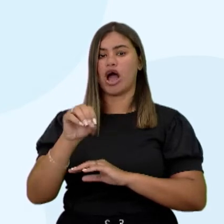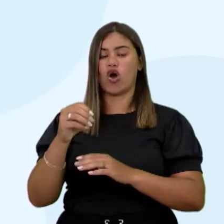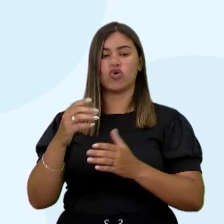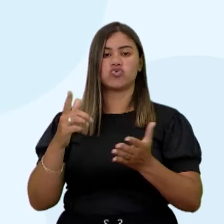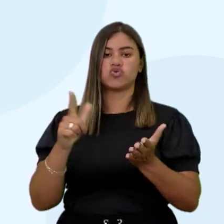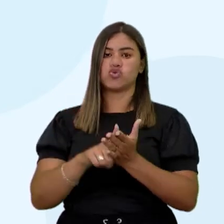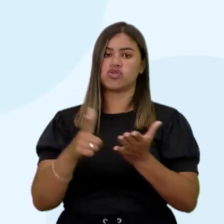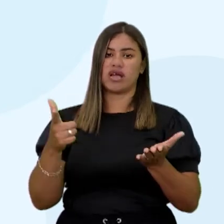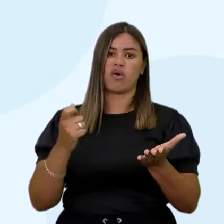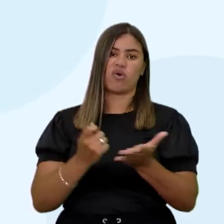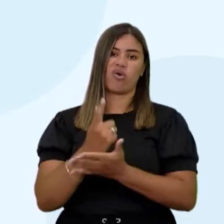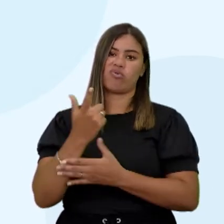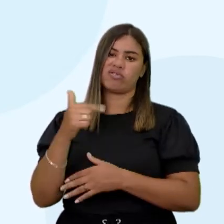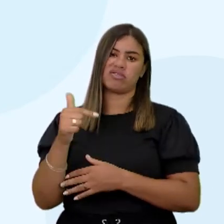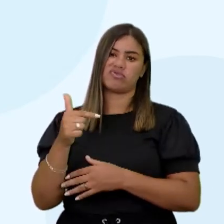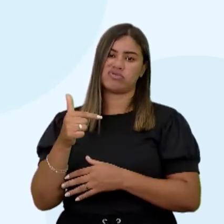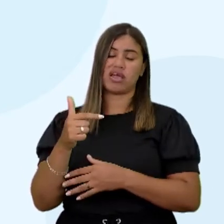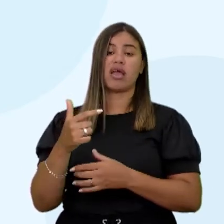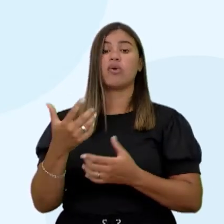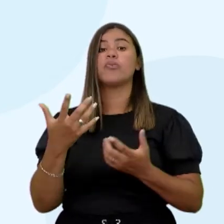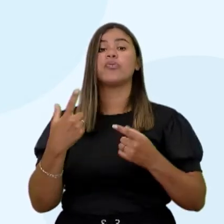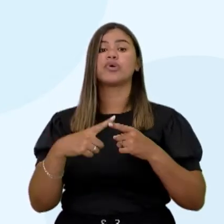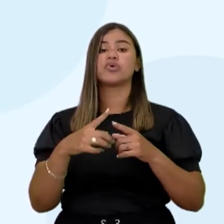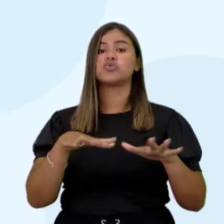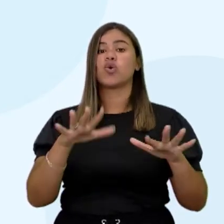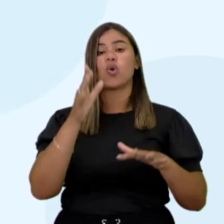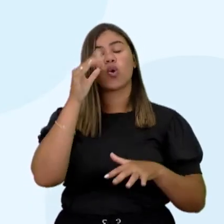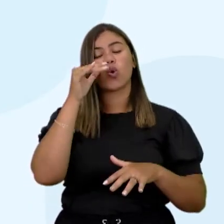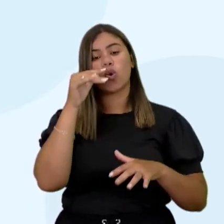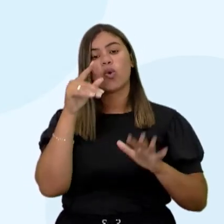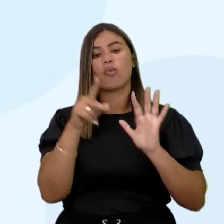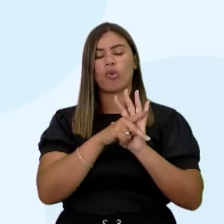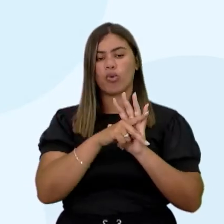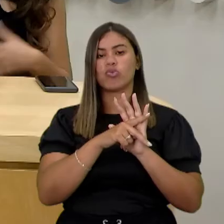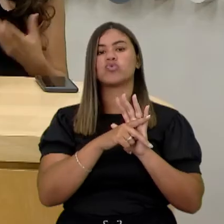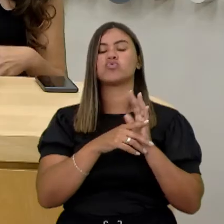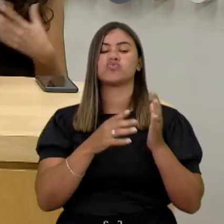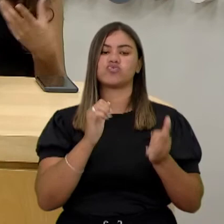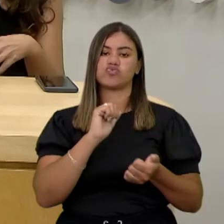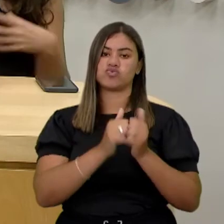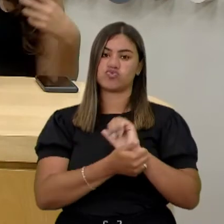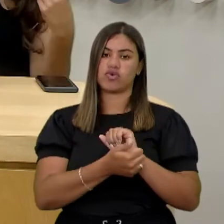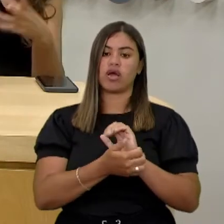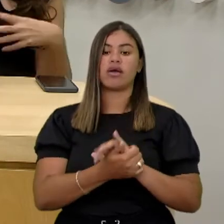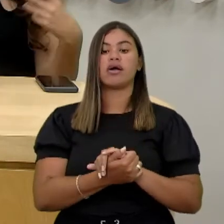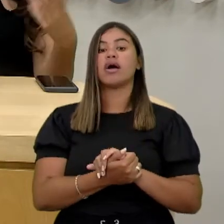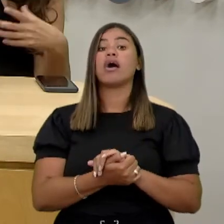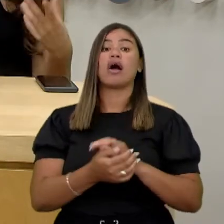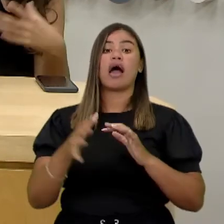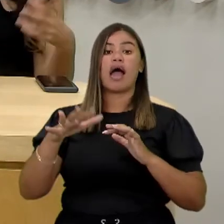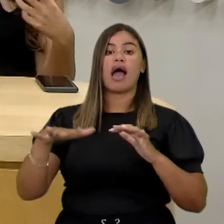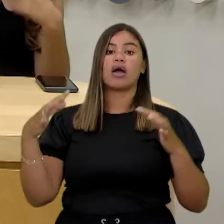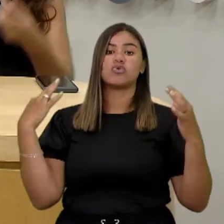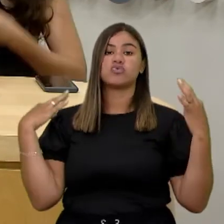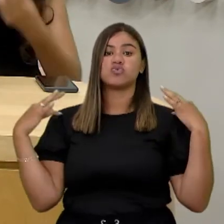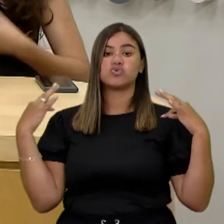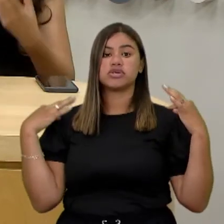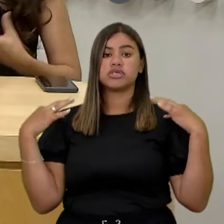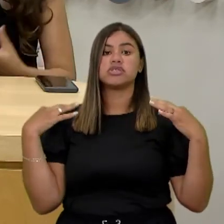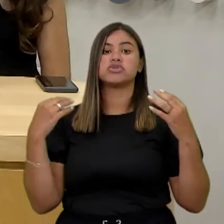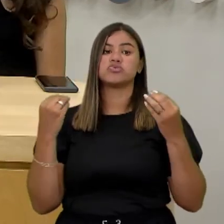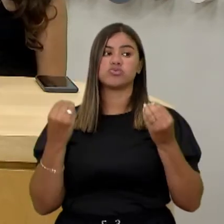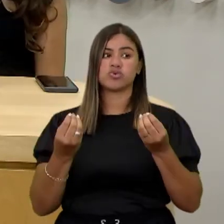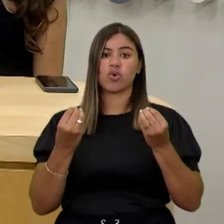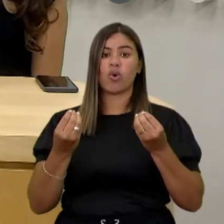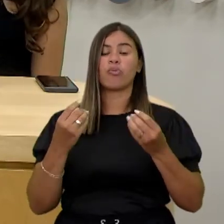vai comprar, porque tá todo mundo querendo saber do futebol. A galera de turismo precisa que divulgue bem o carnaval e tal, em lugares para poder movimentar